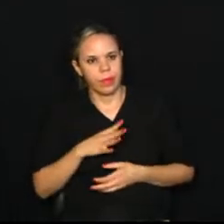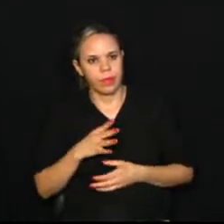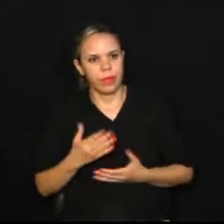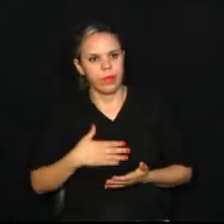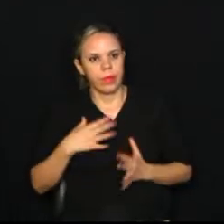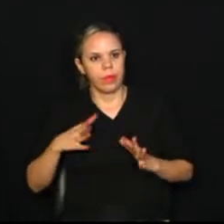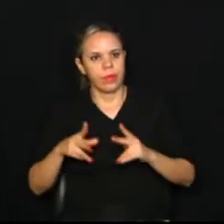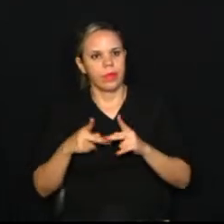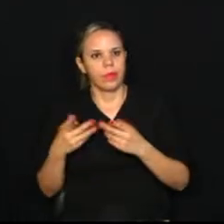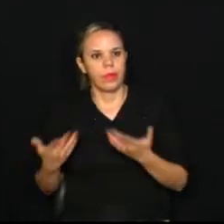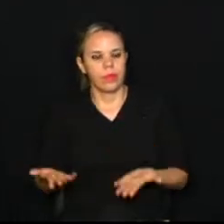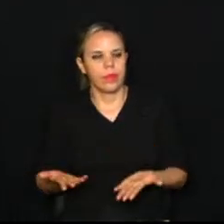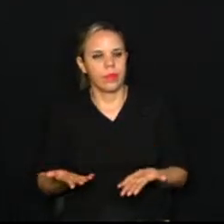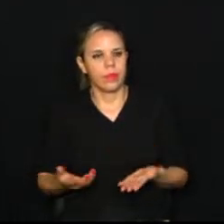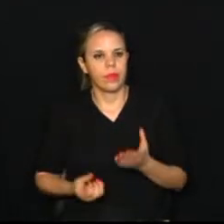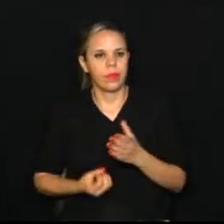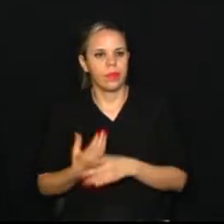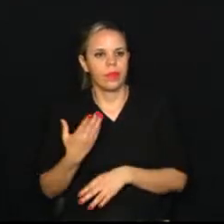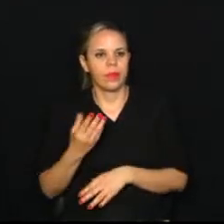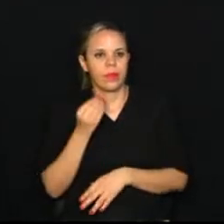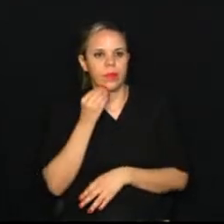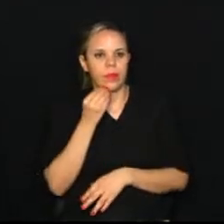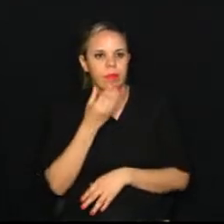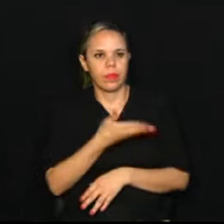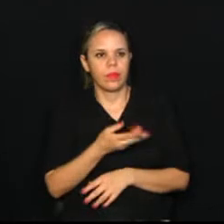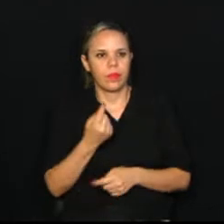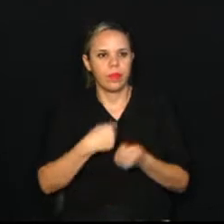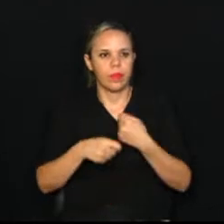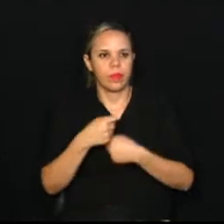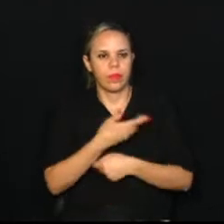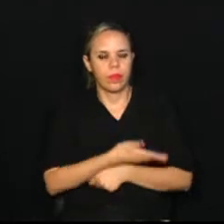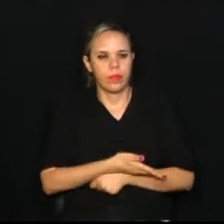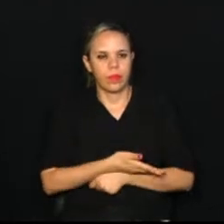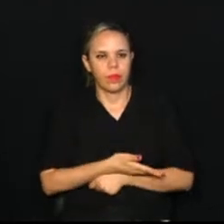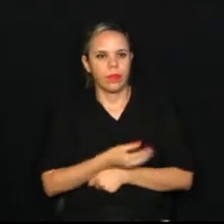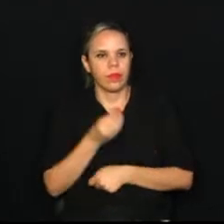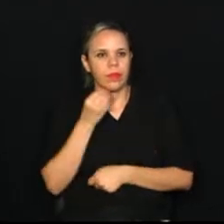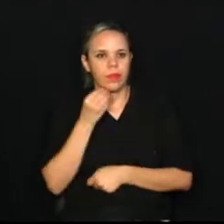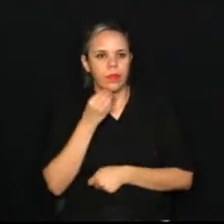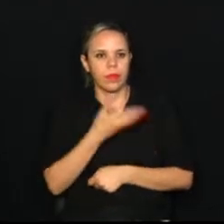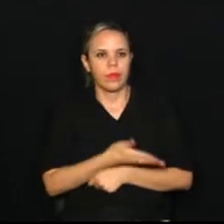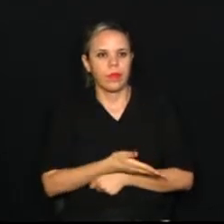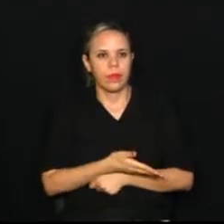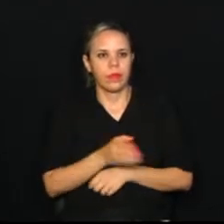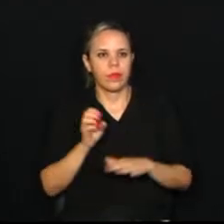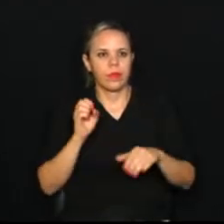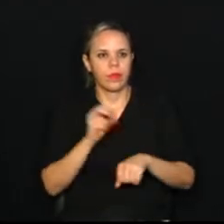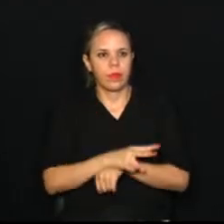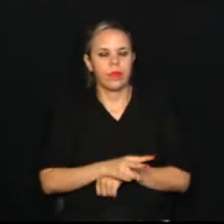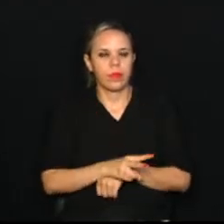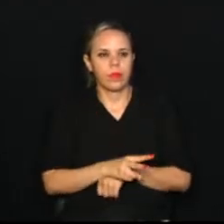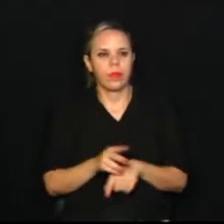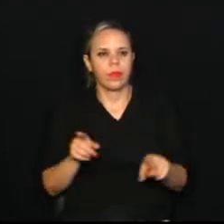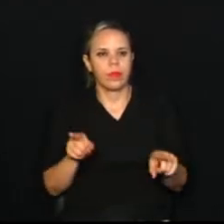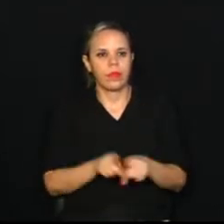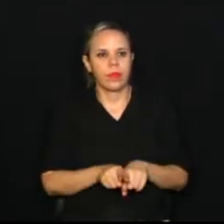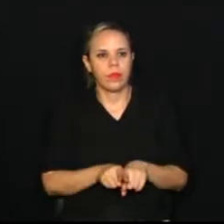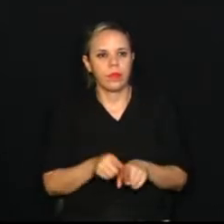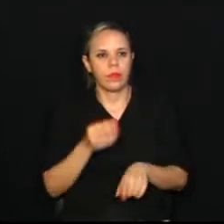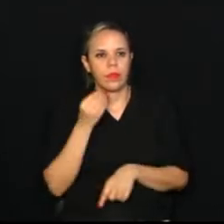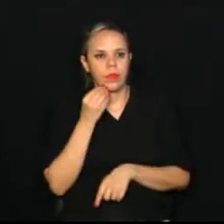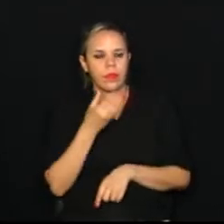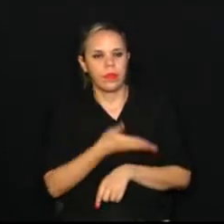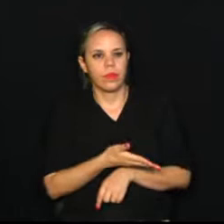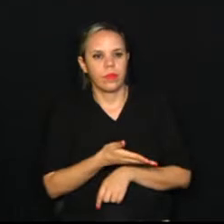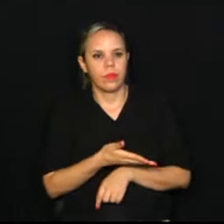a todos e vai gerar oportunidade de negócios, oportunidade de empregos e também oportunidade